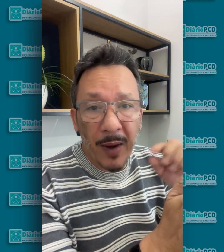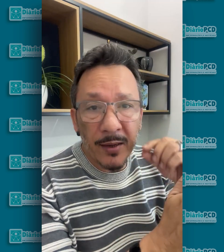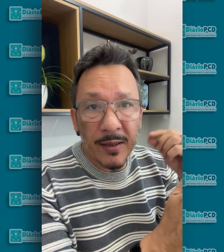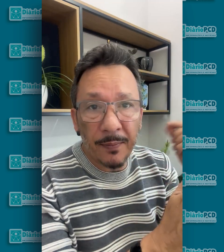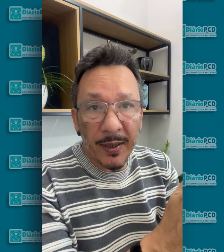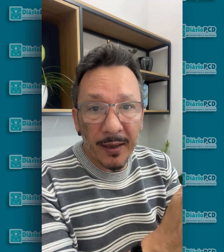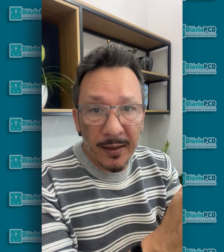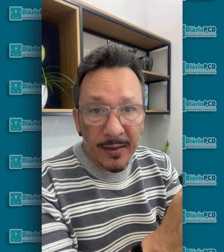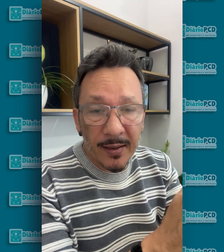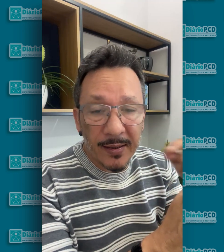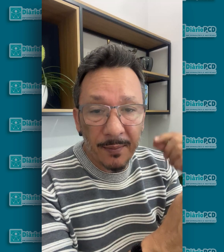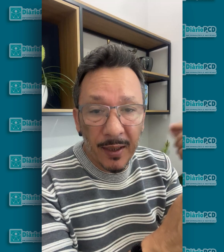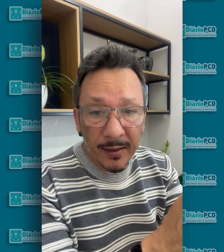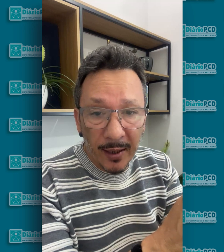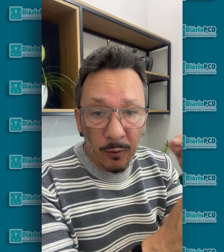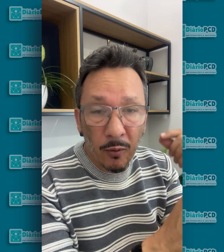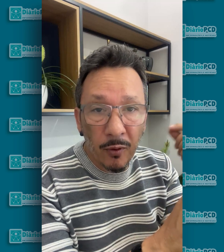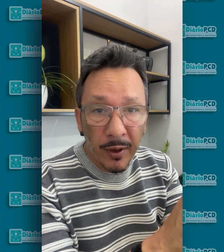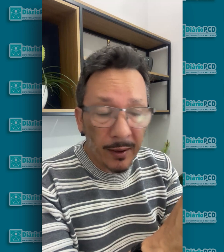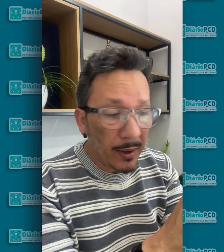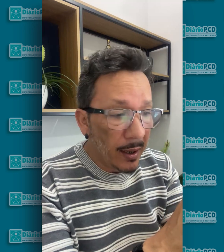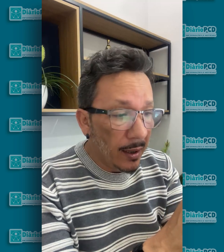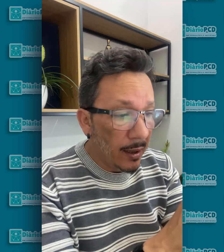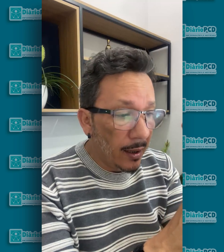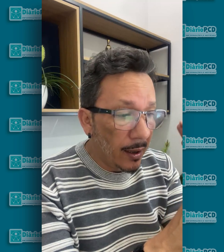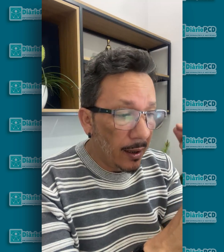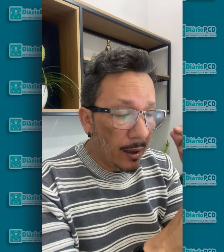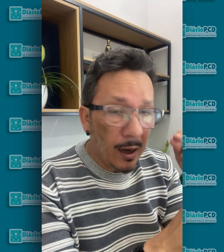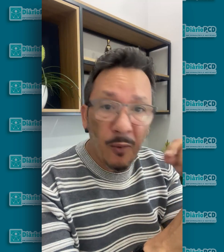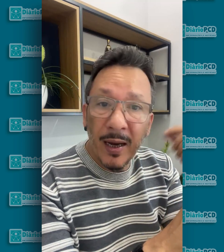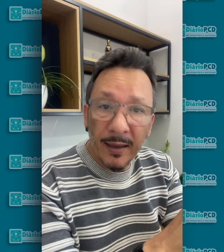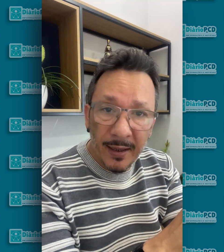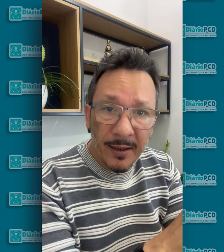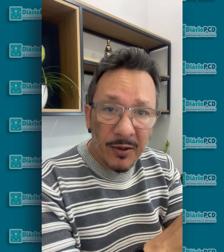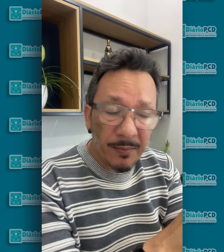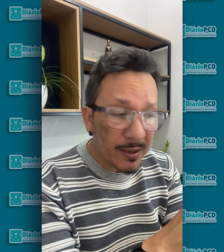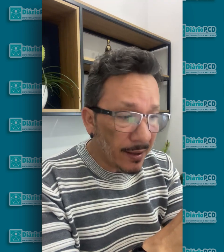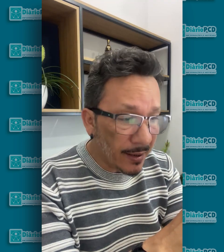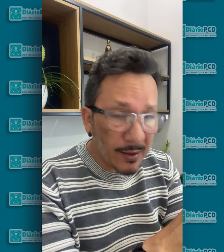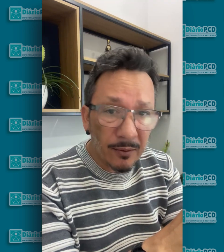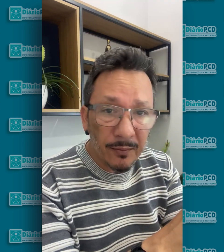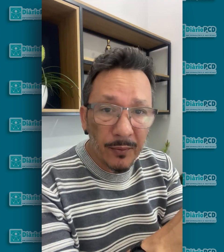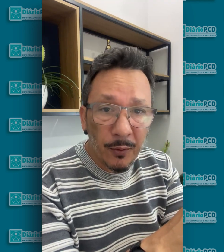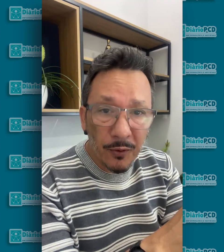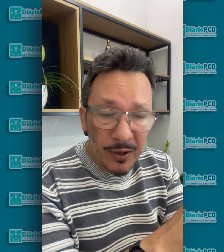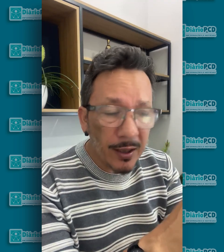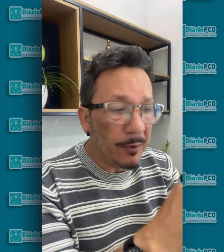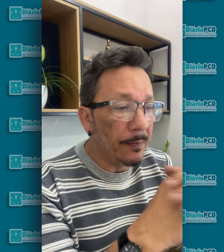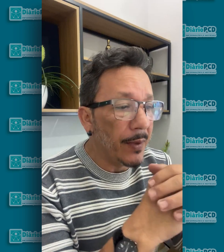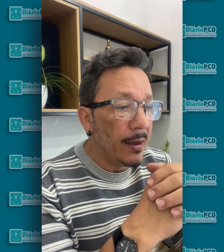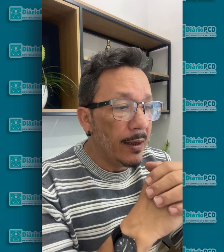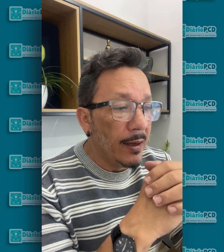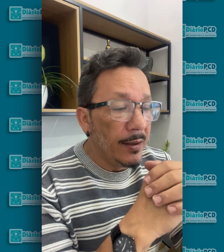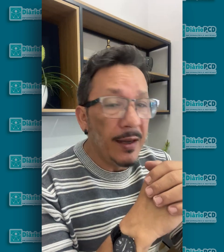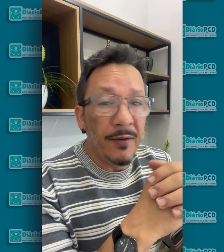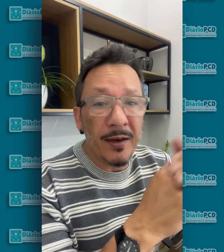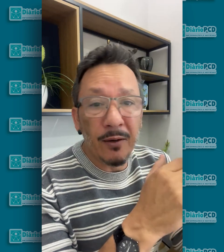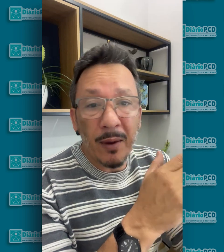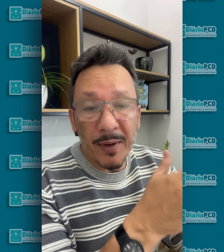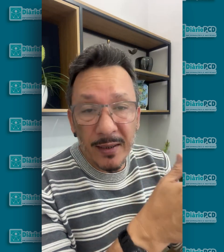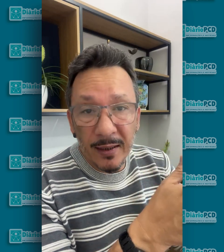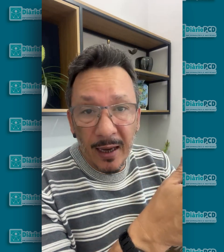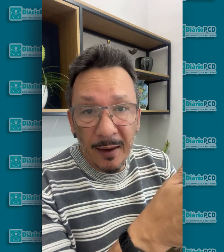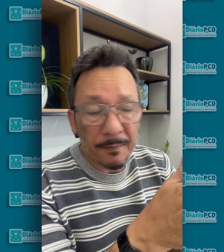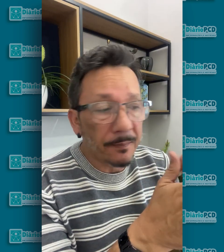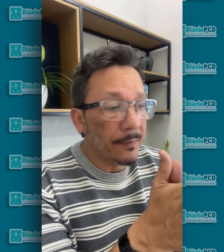que as partes que pretendessem se habilitar e concorrer a uma cadeira de representação no Conselho